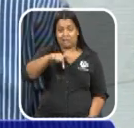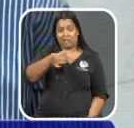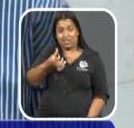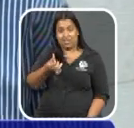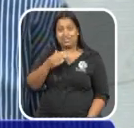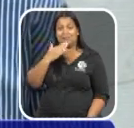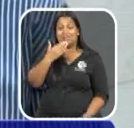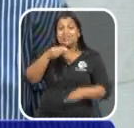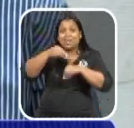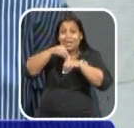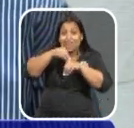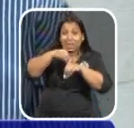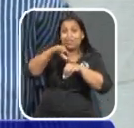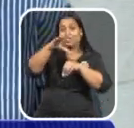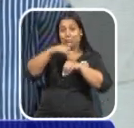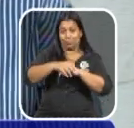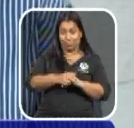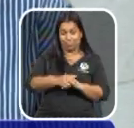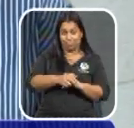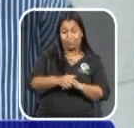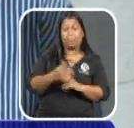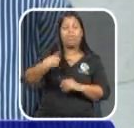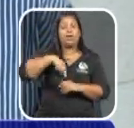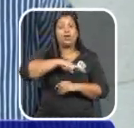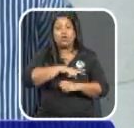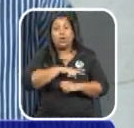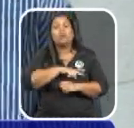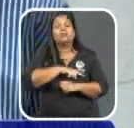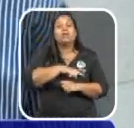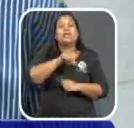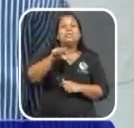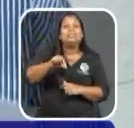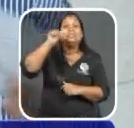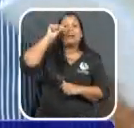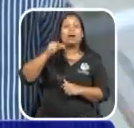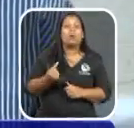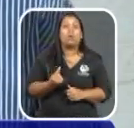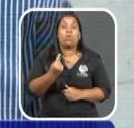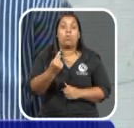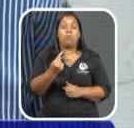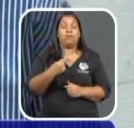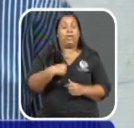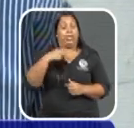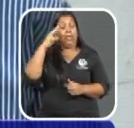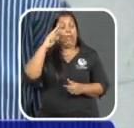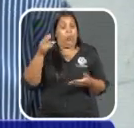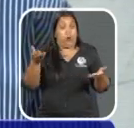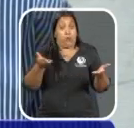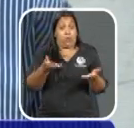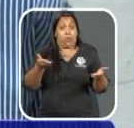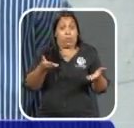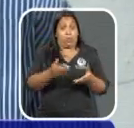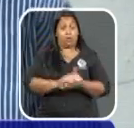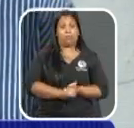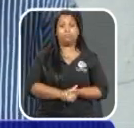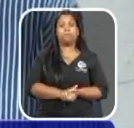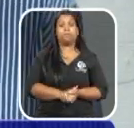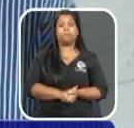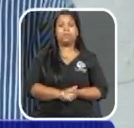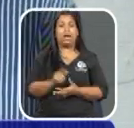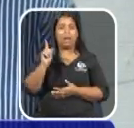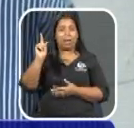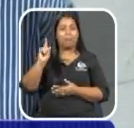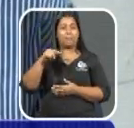676 indicações, entre as quais nós podemos destacar umas que me vem à lembrança agora, lá no